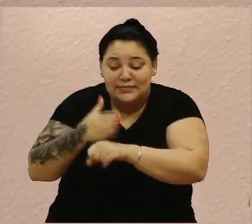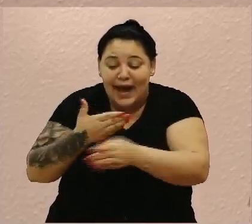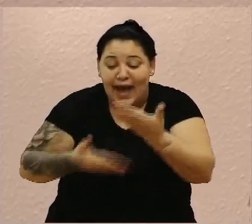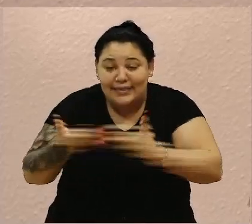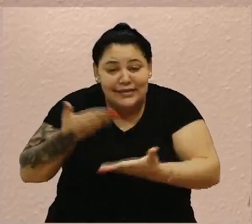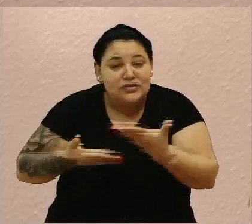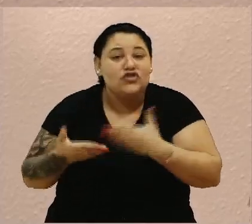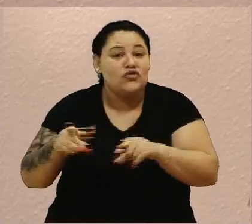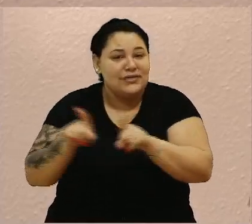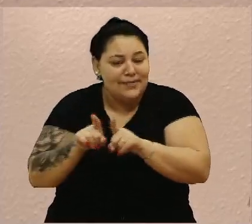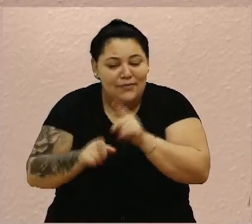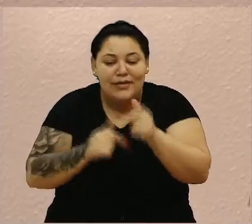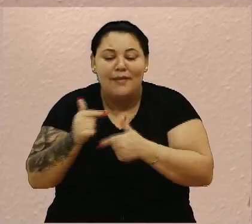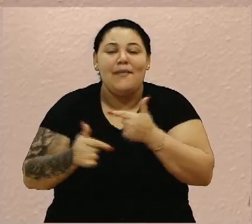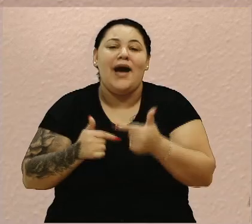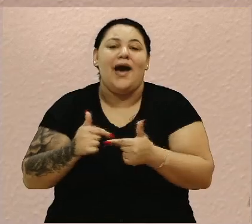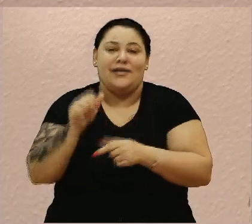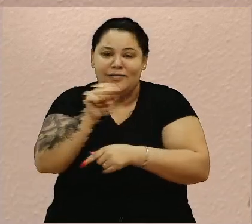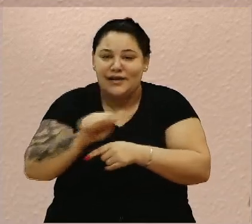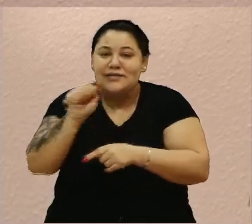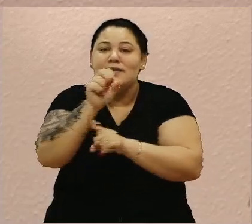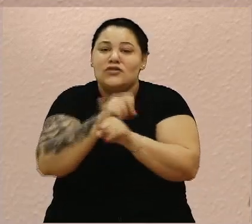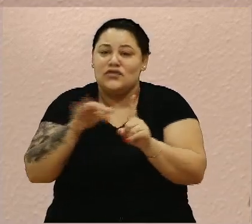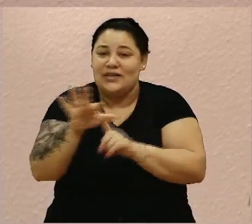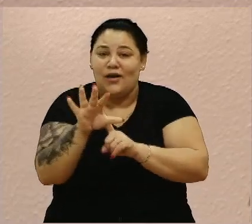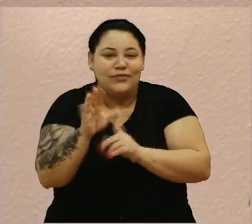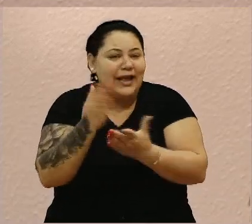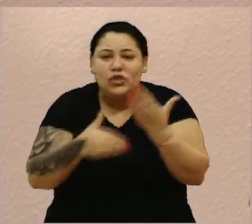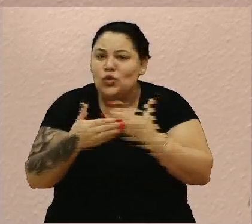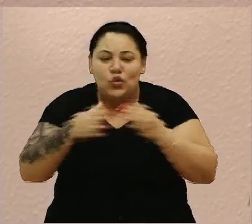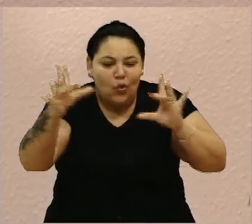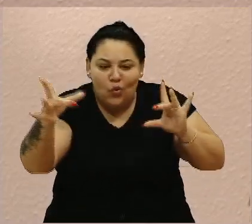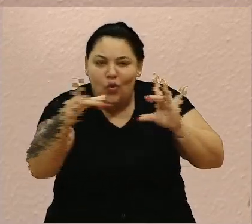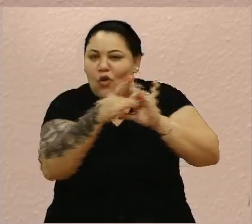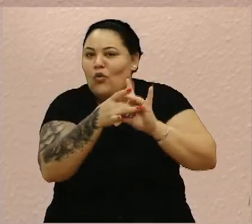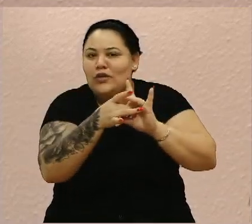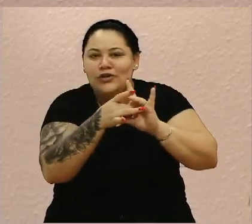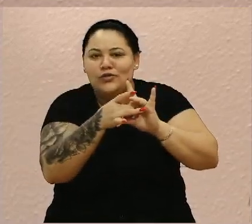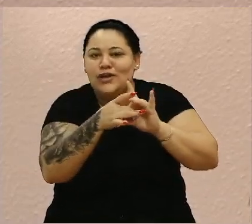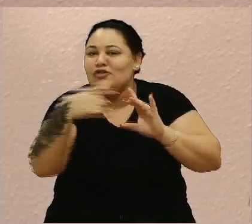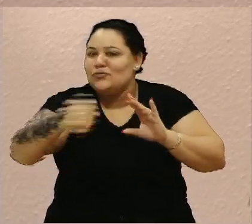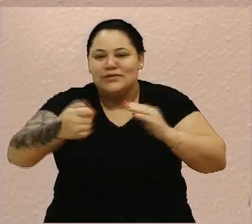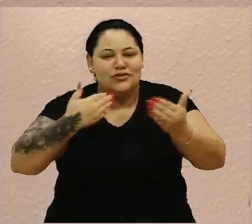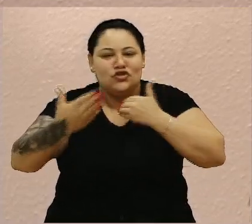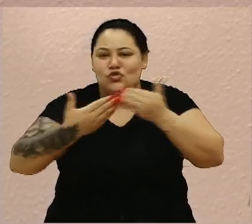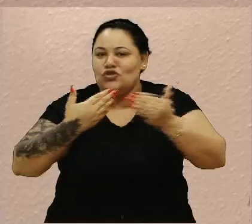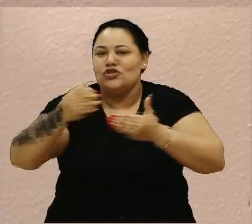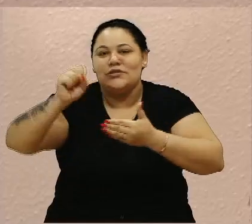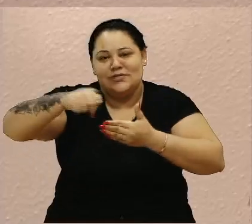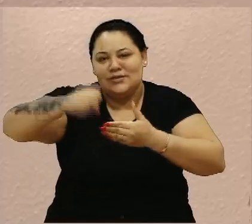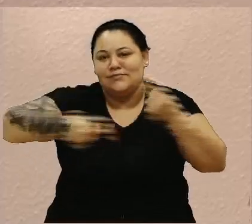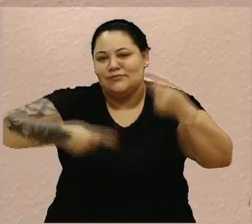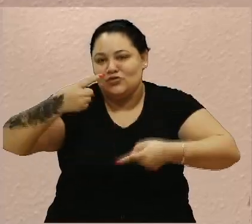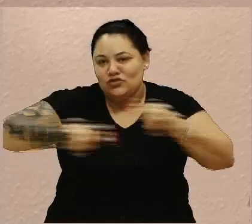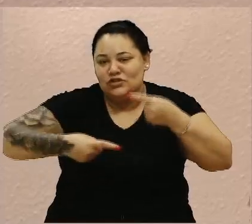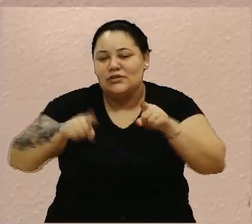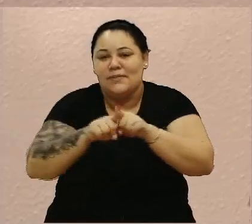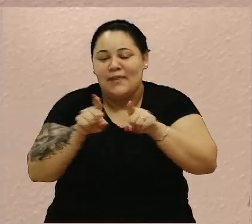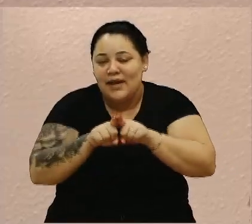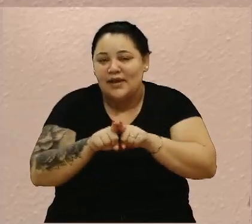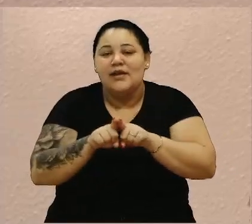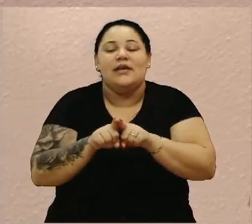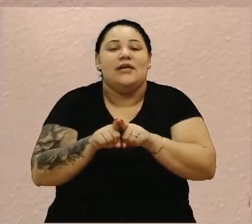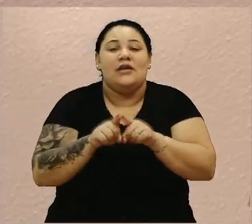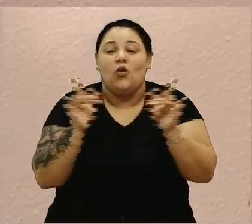serviços da assistência, então está tudo conectado, precisamos debater e precisamos de uma linha nítida de comunicação entre nós e o Executivo